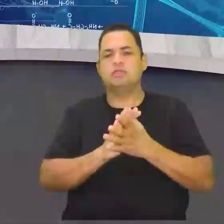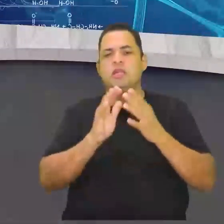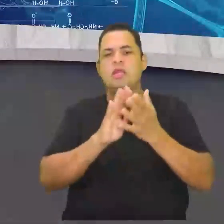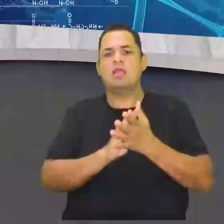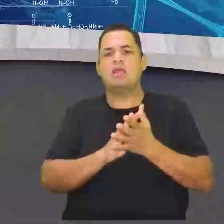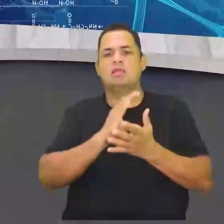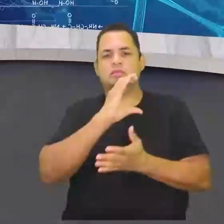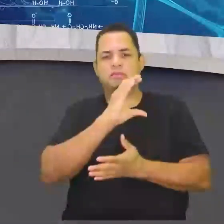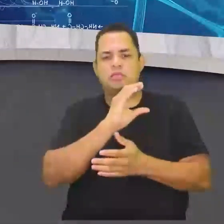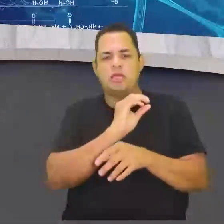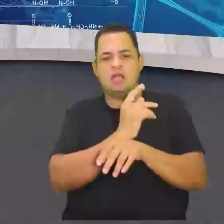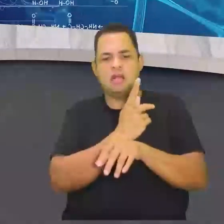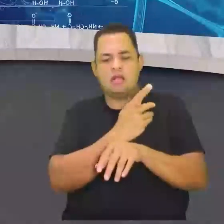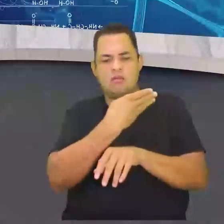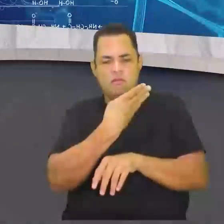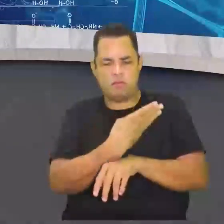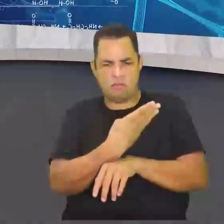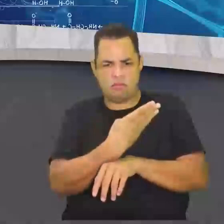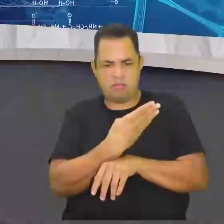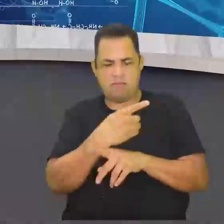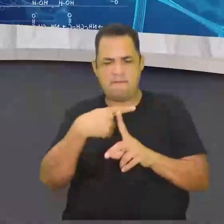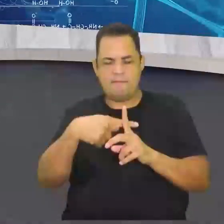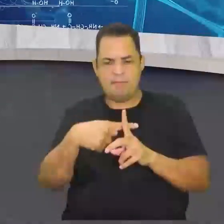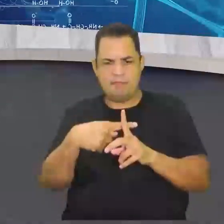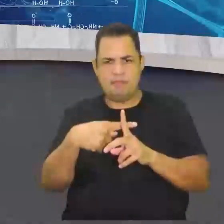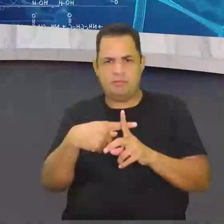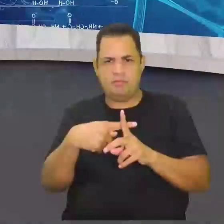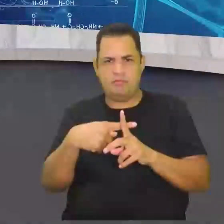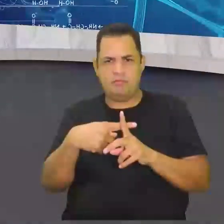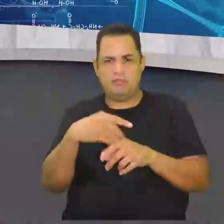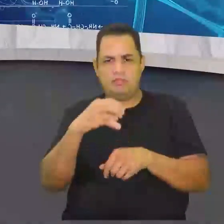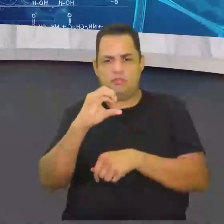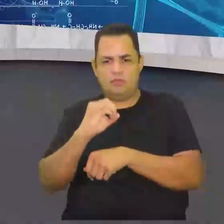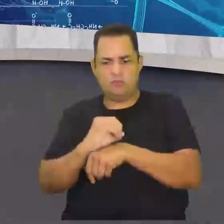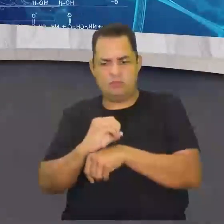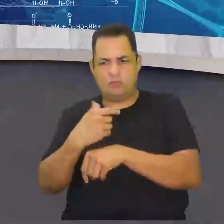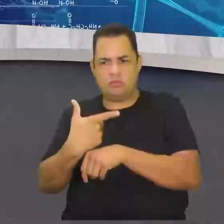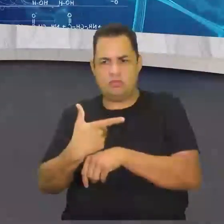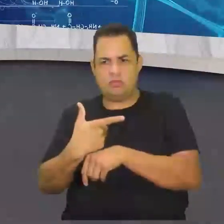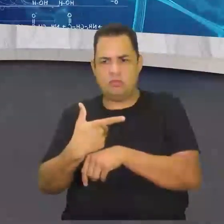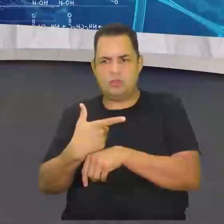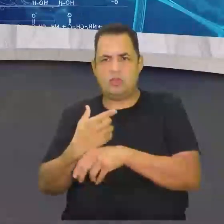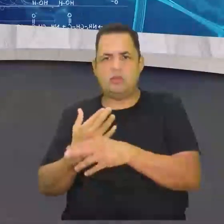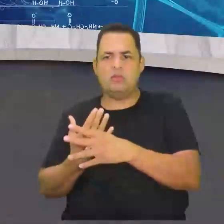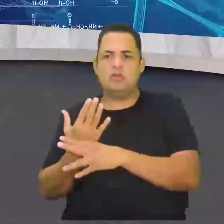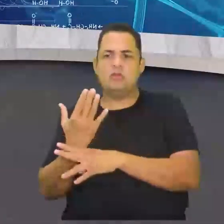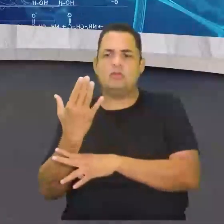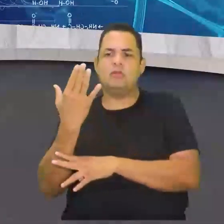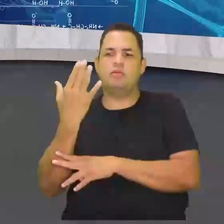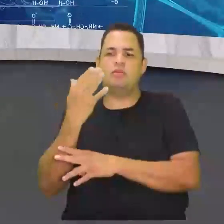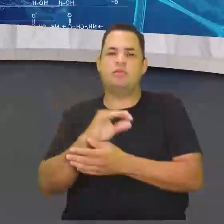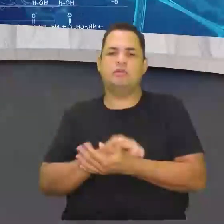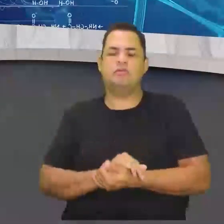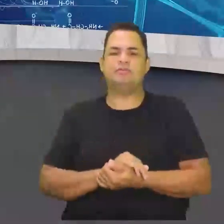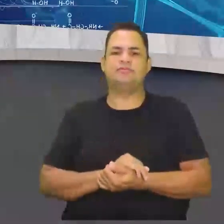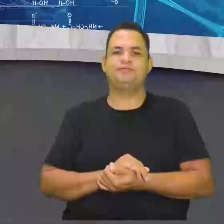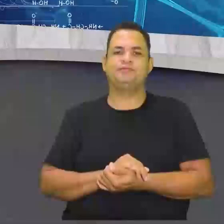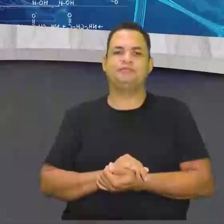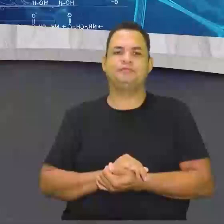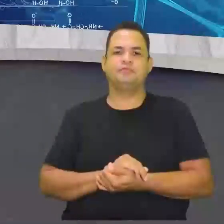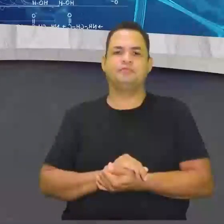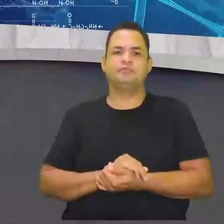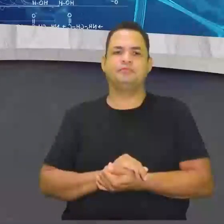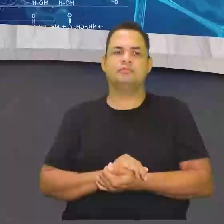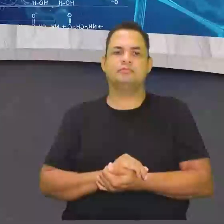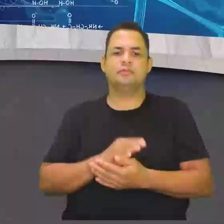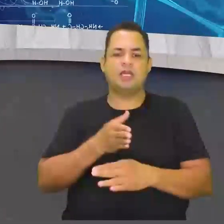equação CH4 mais O2 gasoso, que são gases, né? Então, o oxigênio